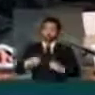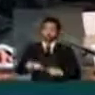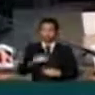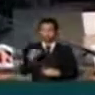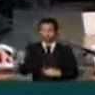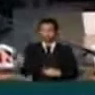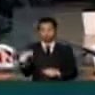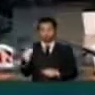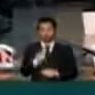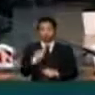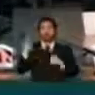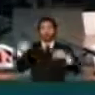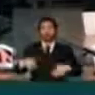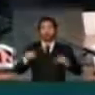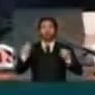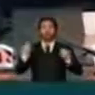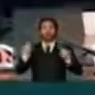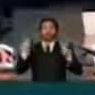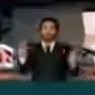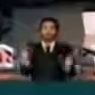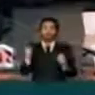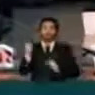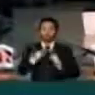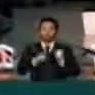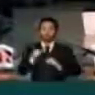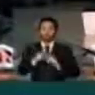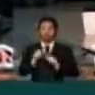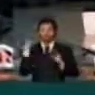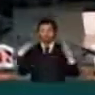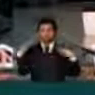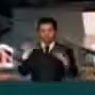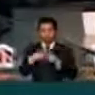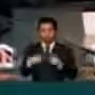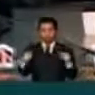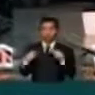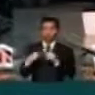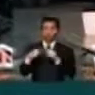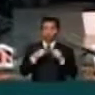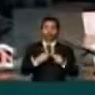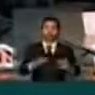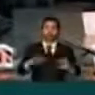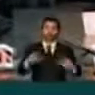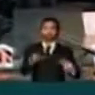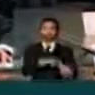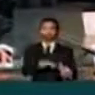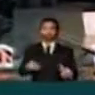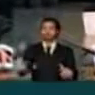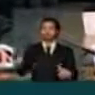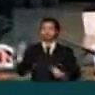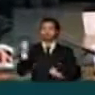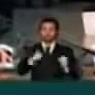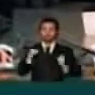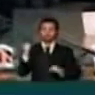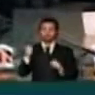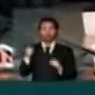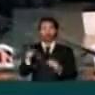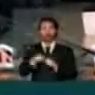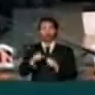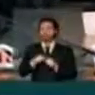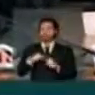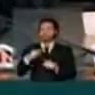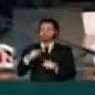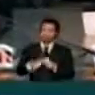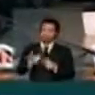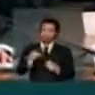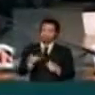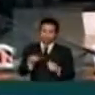de turismo, mas serve para todo o segmento produtivo desse país. Quando faz reuniões em Joinville, região em